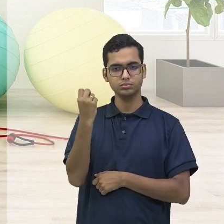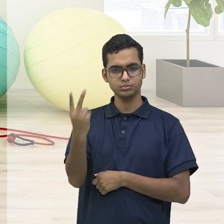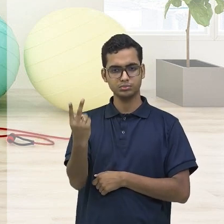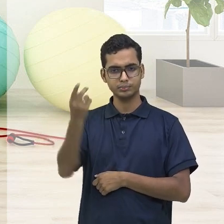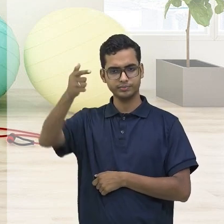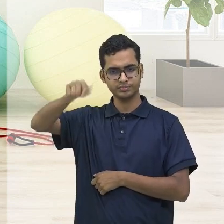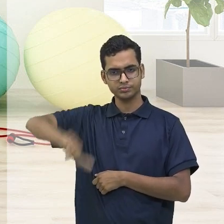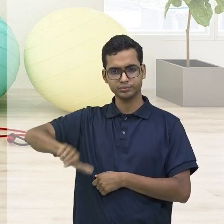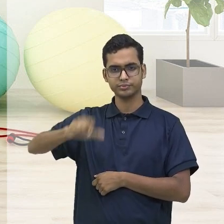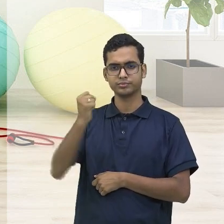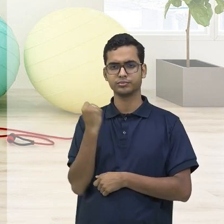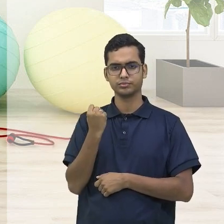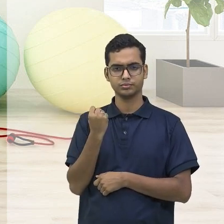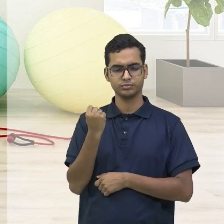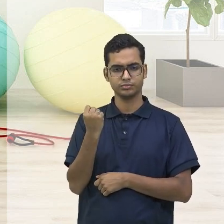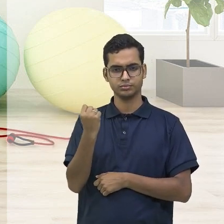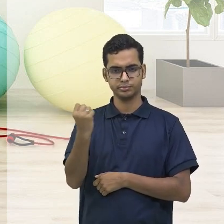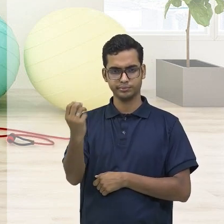2,